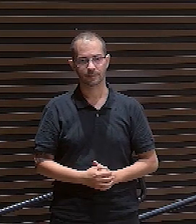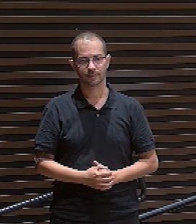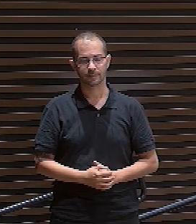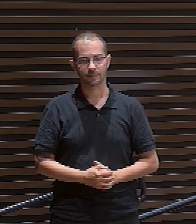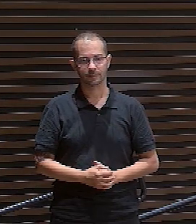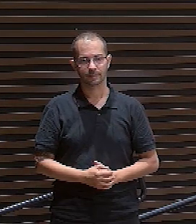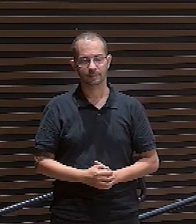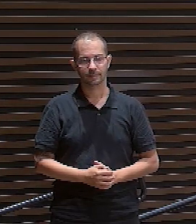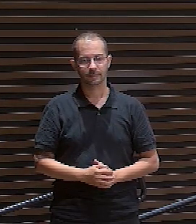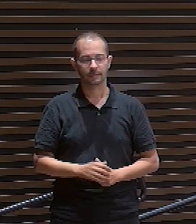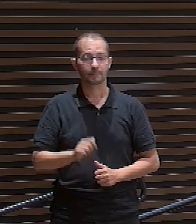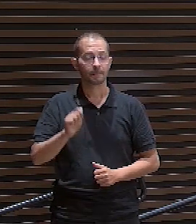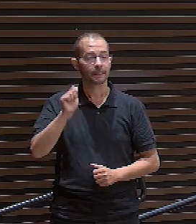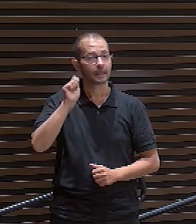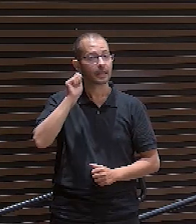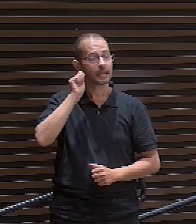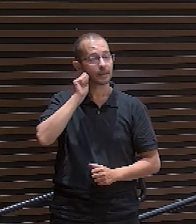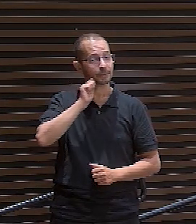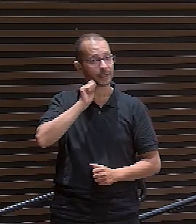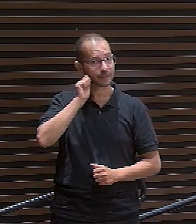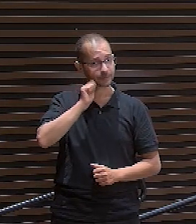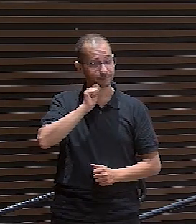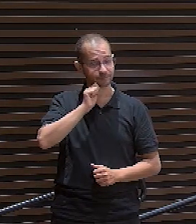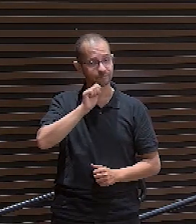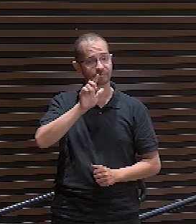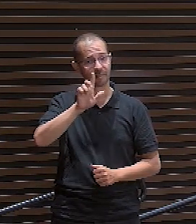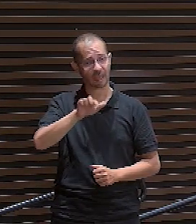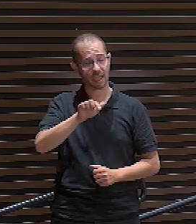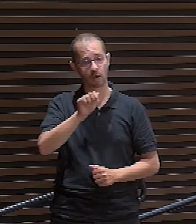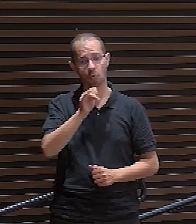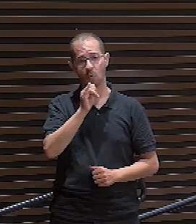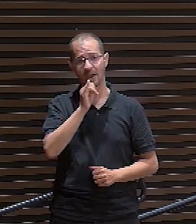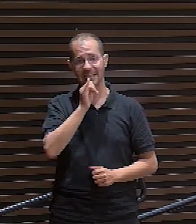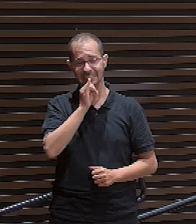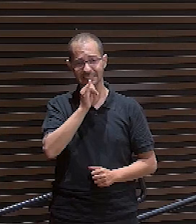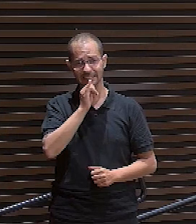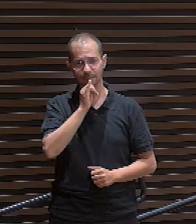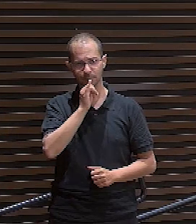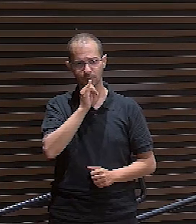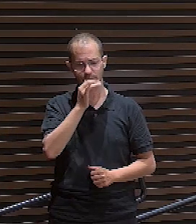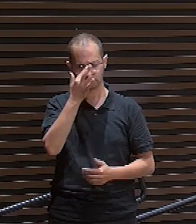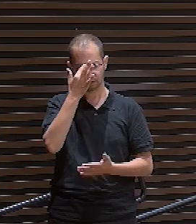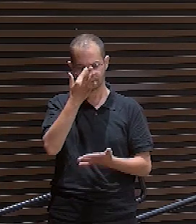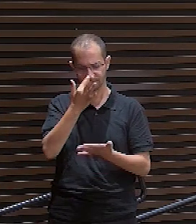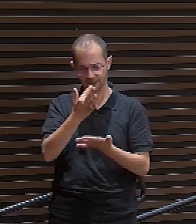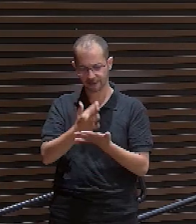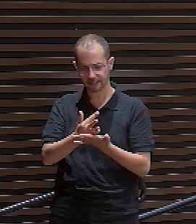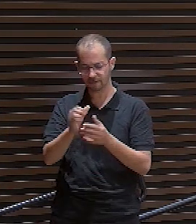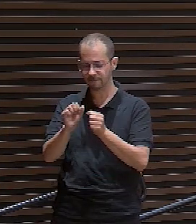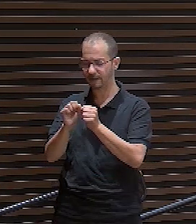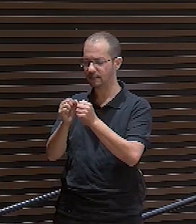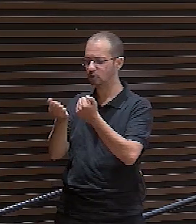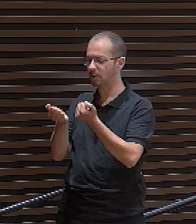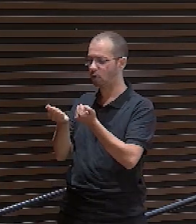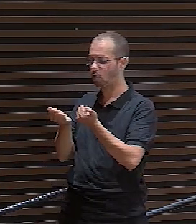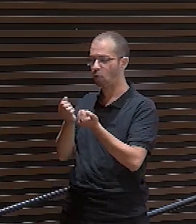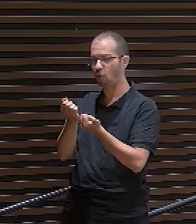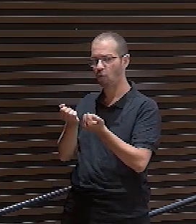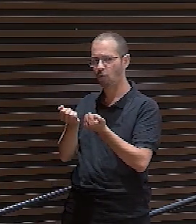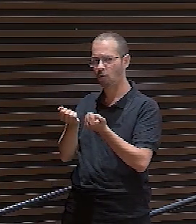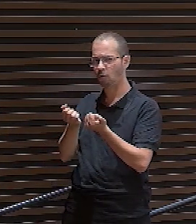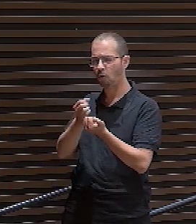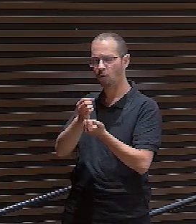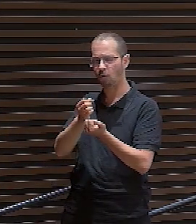Abel é um exemplo de fé. Ele faz uma oferta que foi aceita porque ela